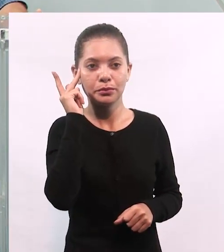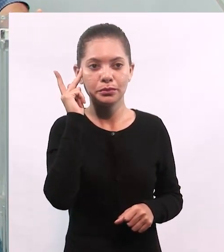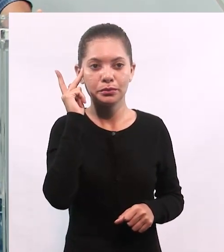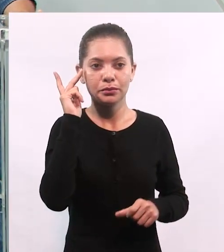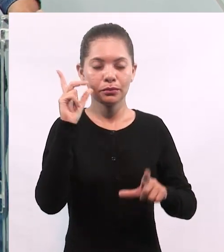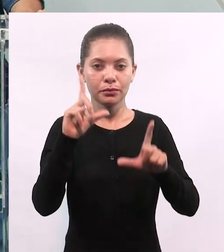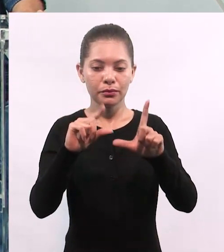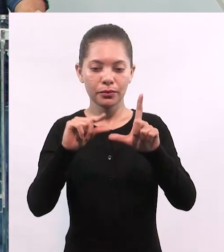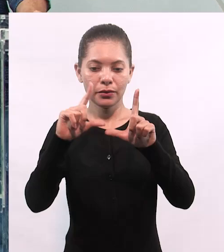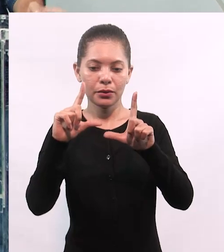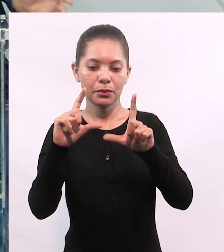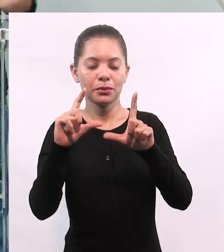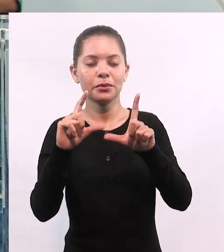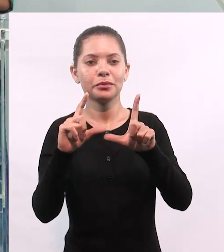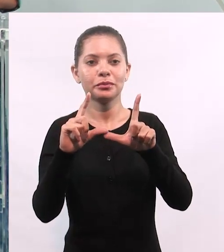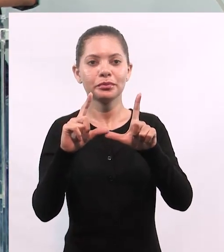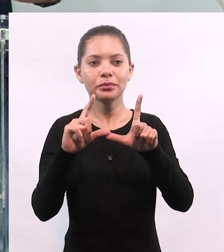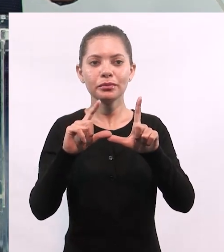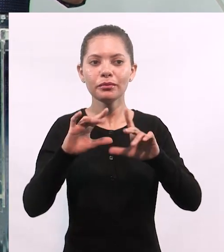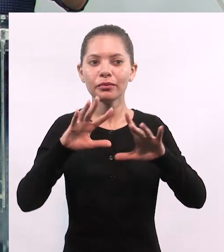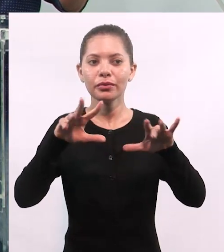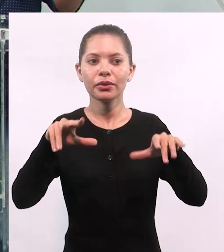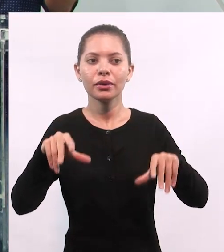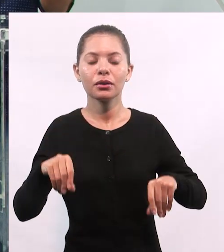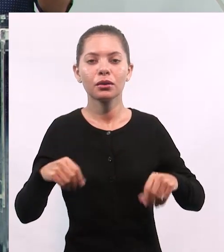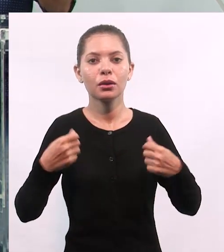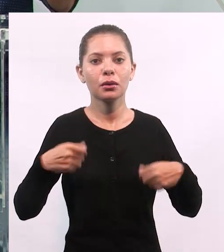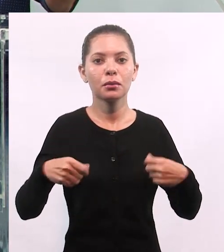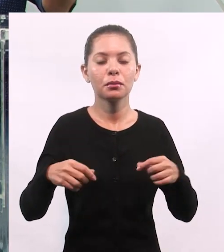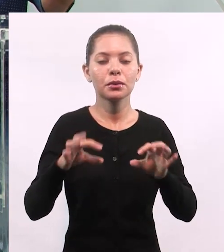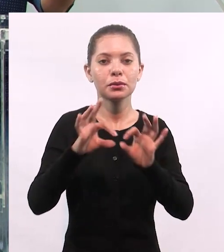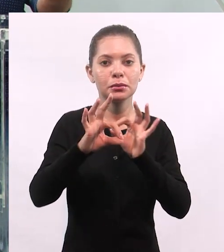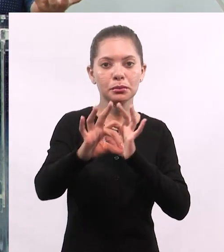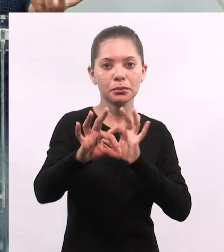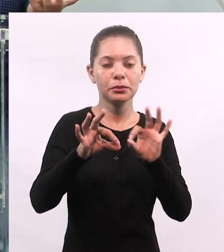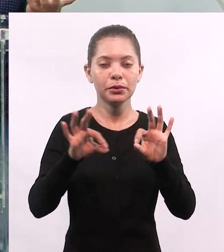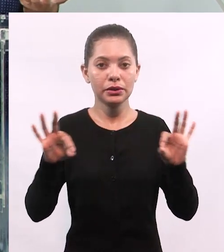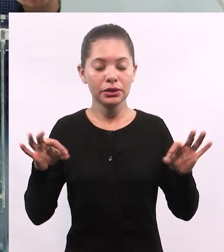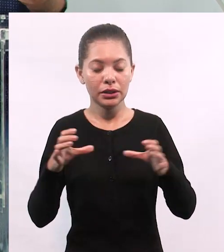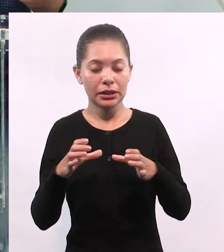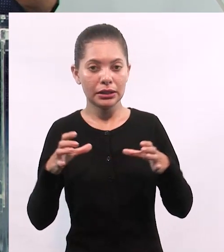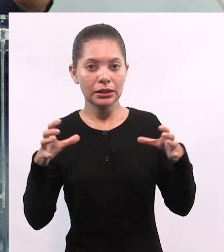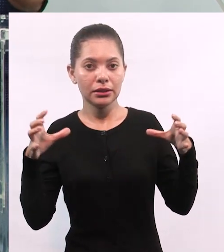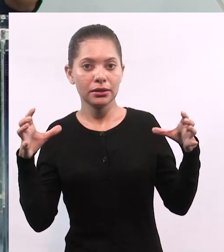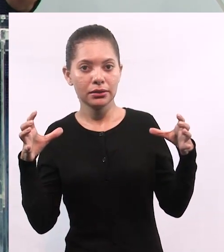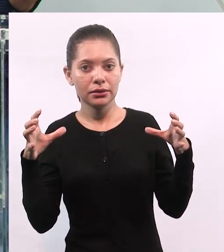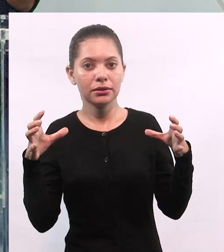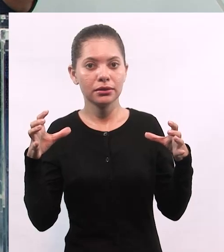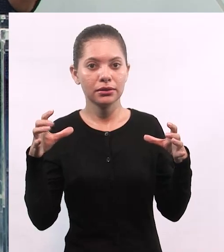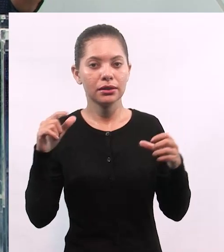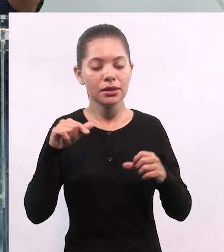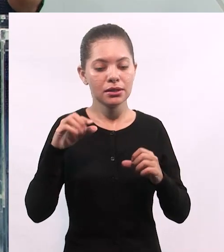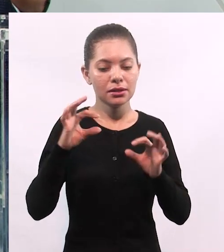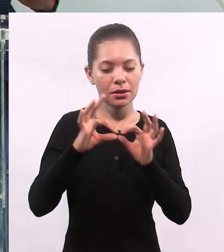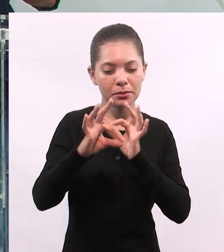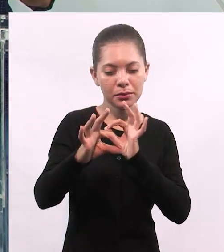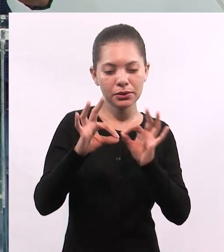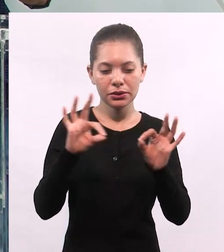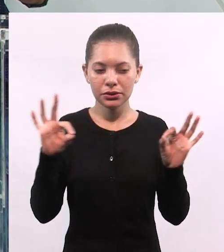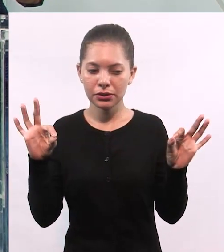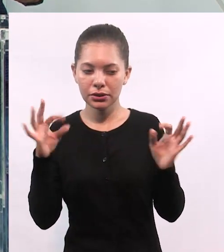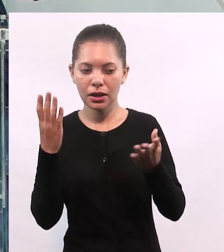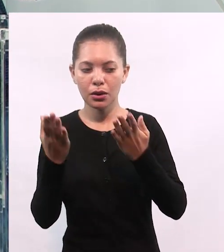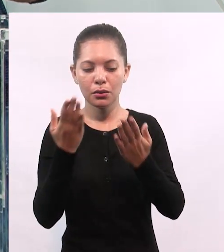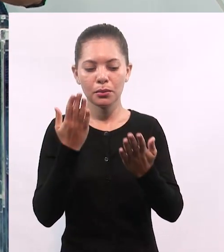letras maiúsculas. Então, tudo aquilo que eu posso medir, a gente chama de grandezas, e para que essa medida possa